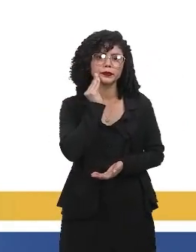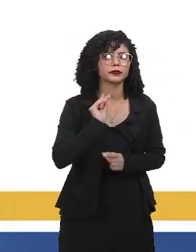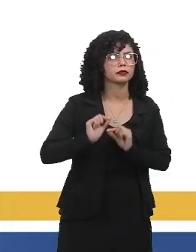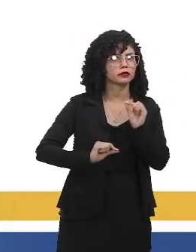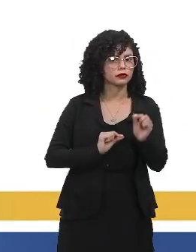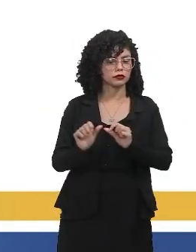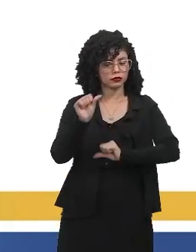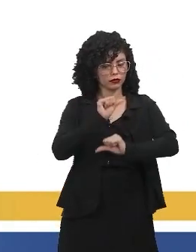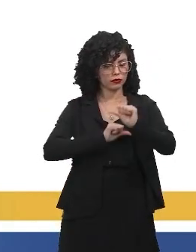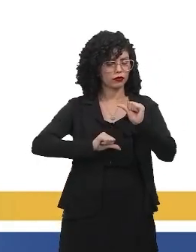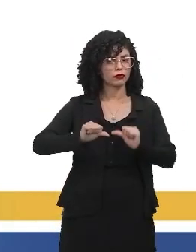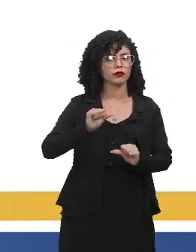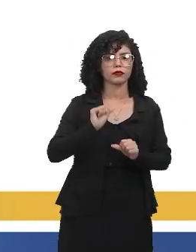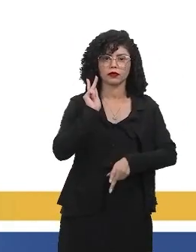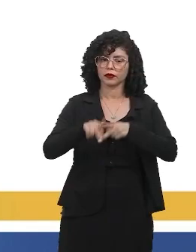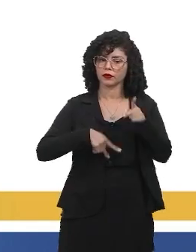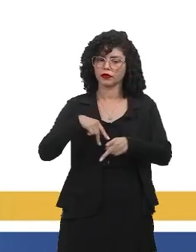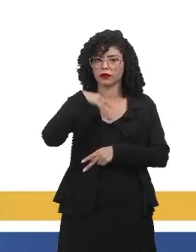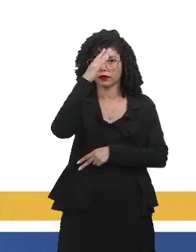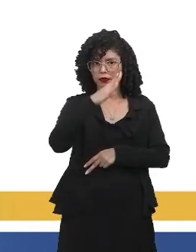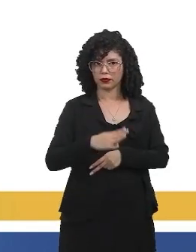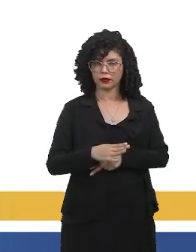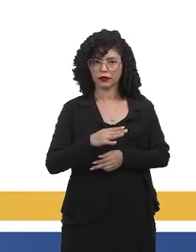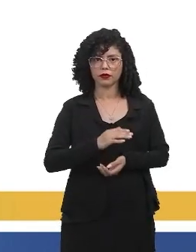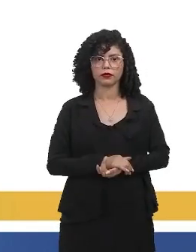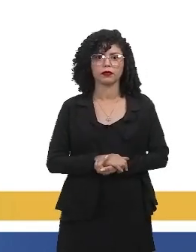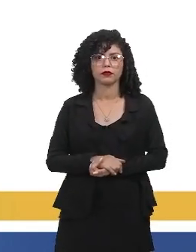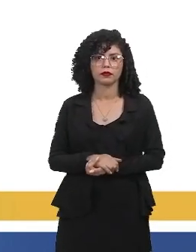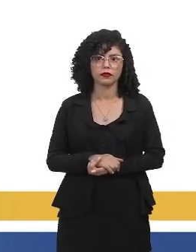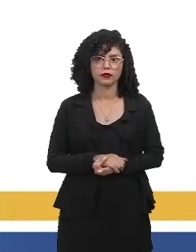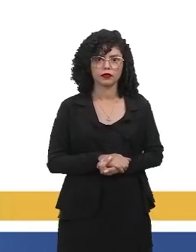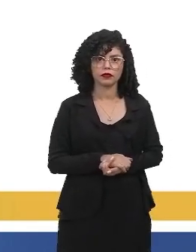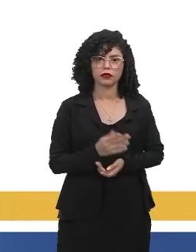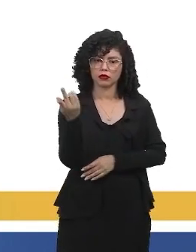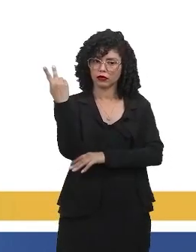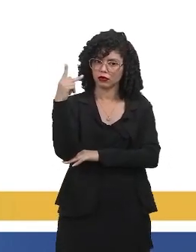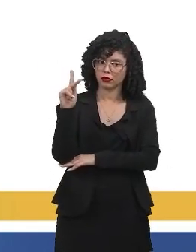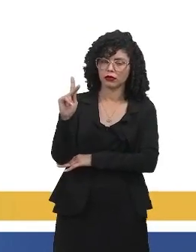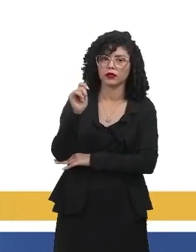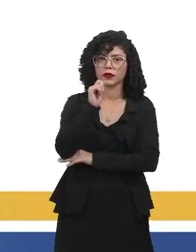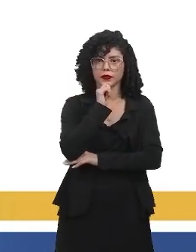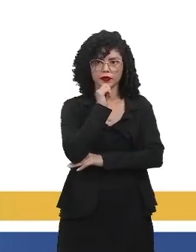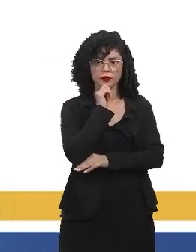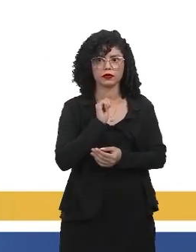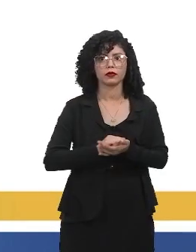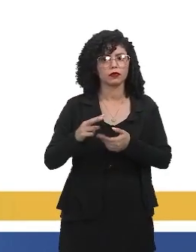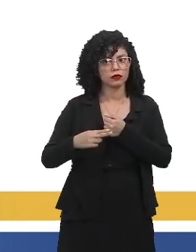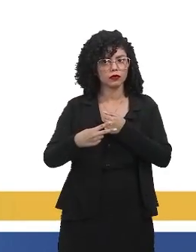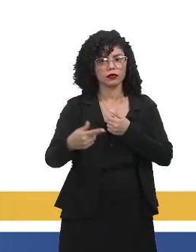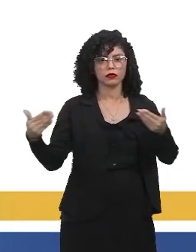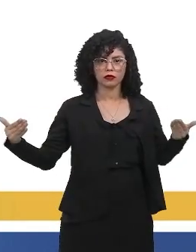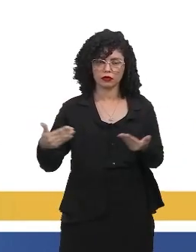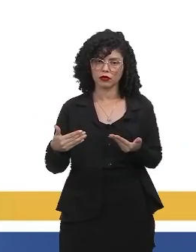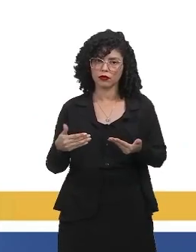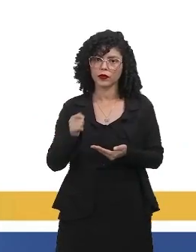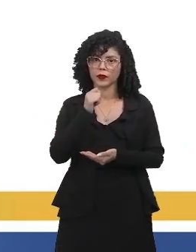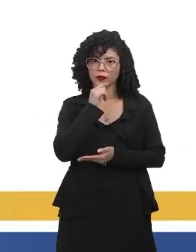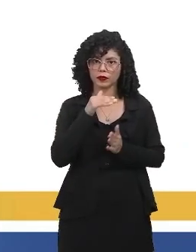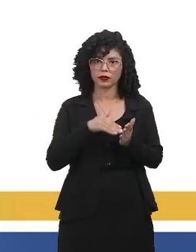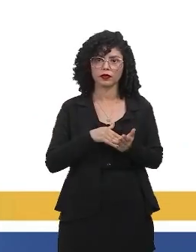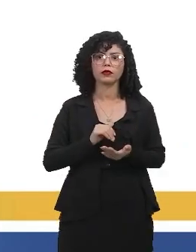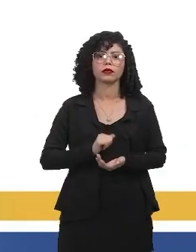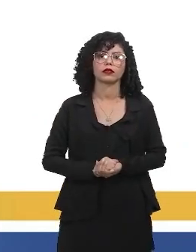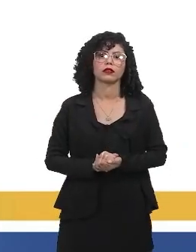de modificar a população brasileira, que no período, e consequentemente até hoje, era formado por